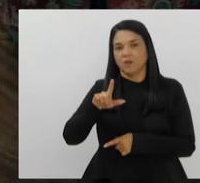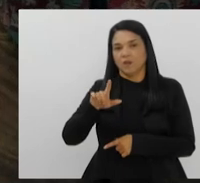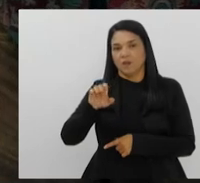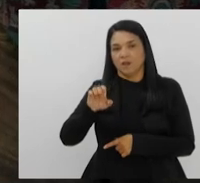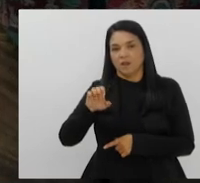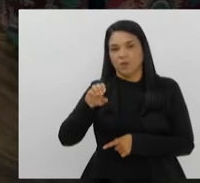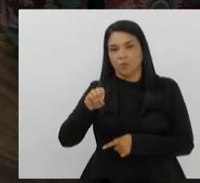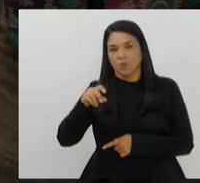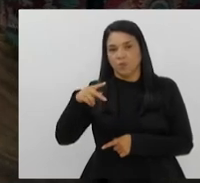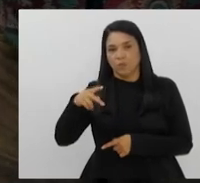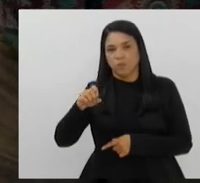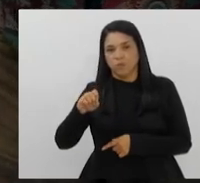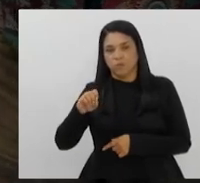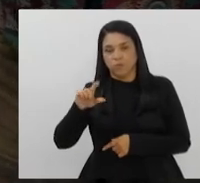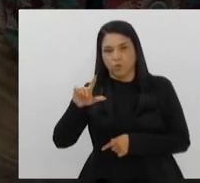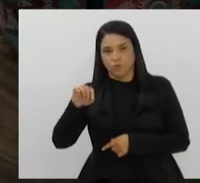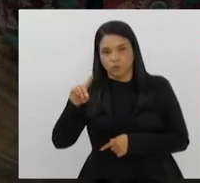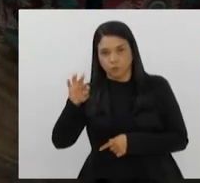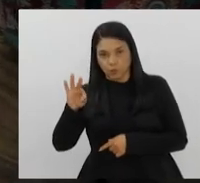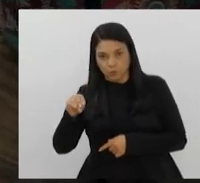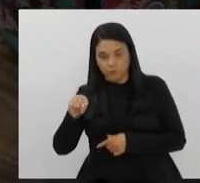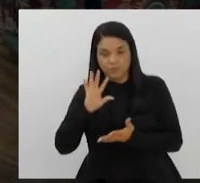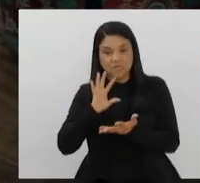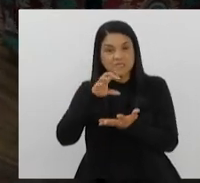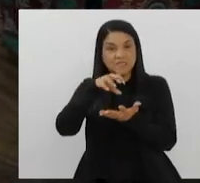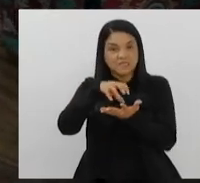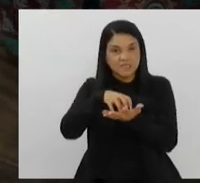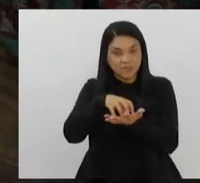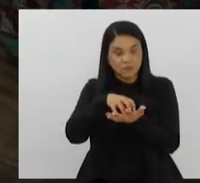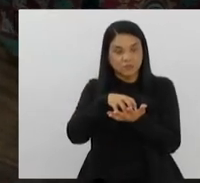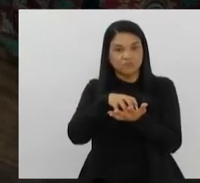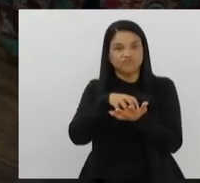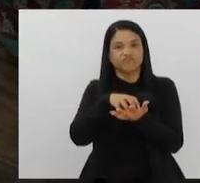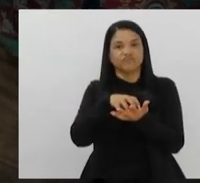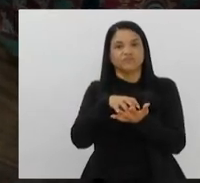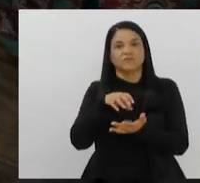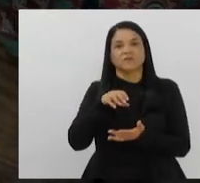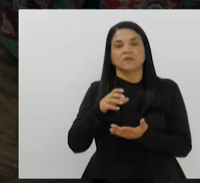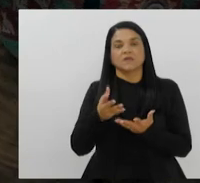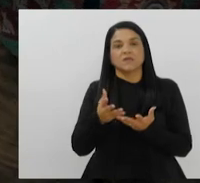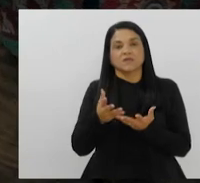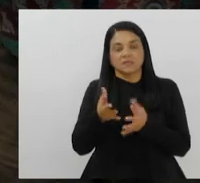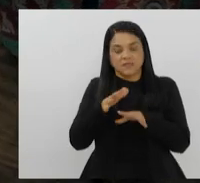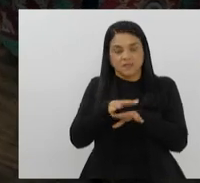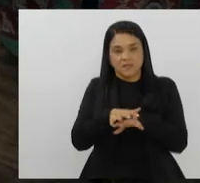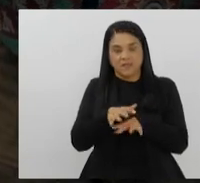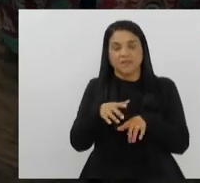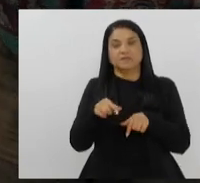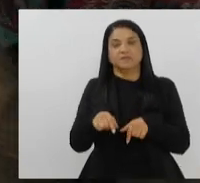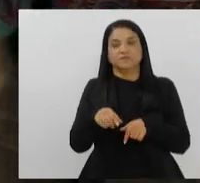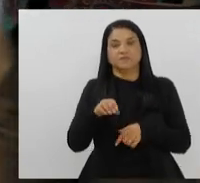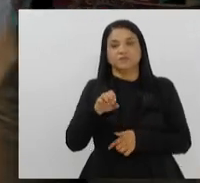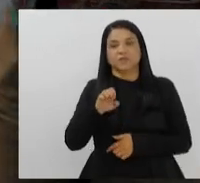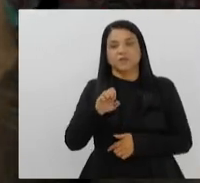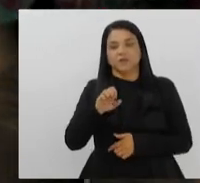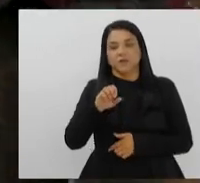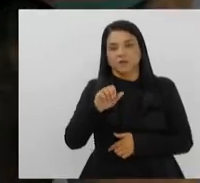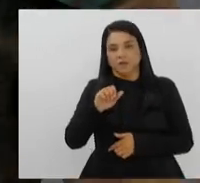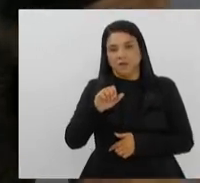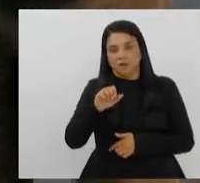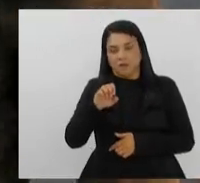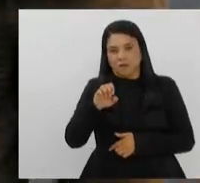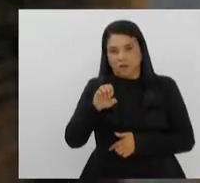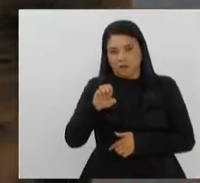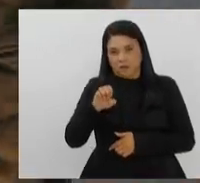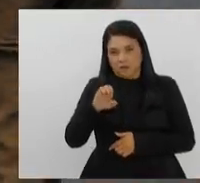de Ensino Integrado em Agroecologia Leopoldo Oscar Stutz, que é localizado lá no município de Bom Jardim. E